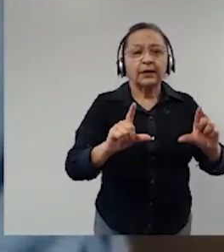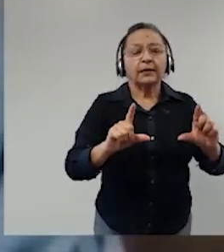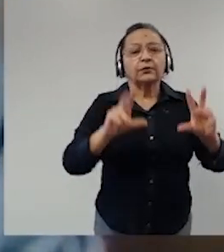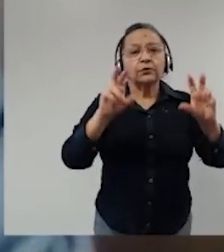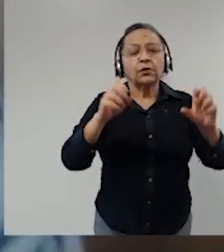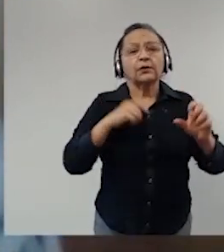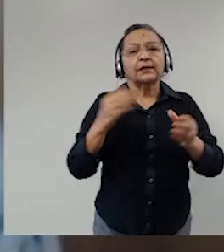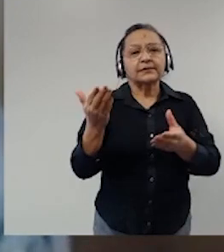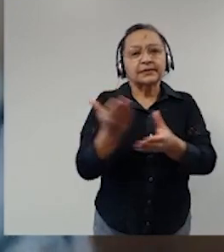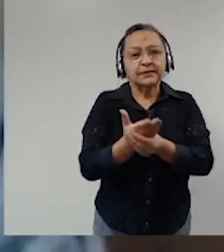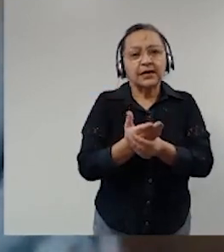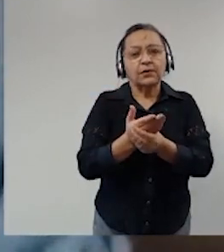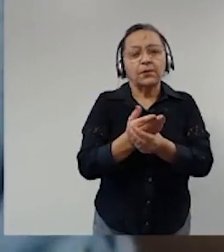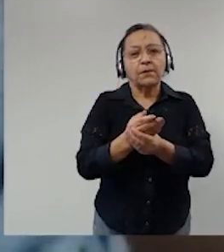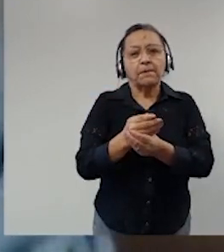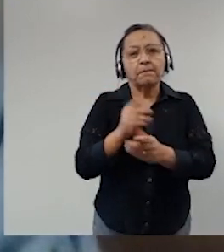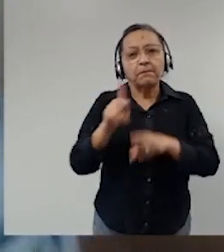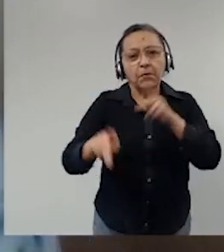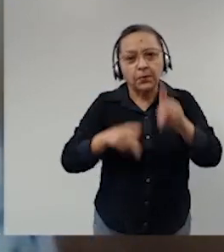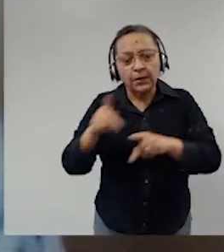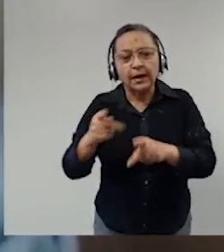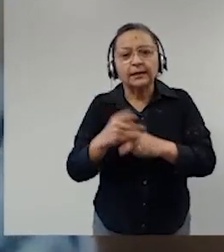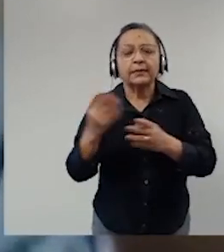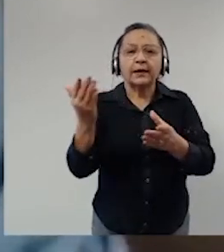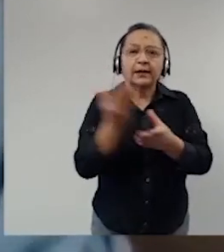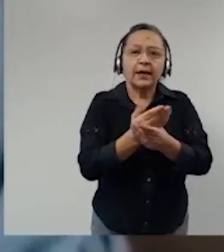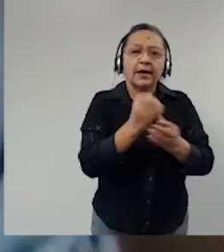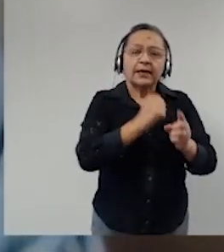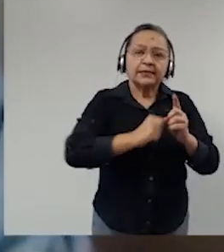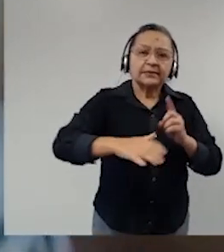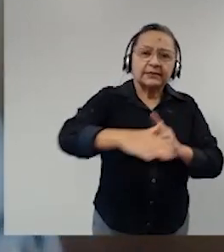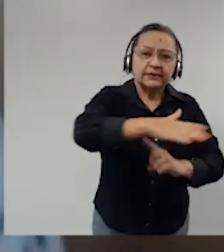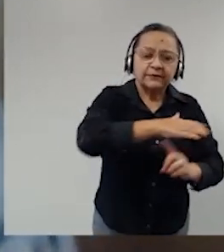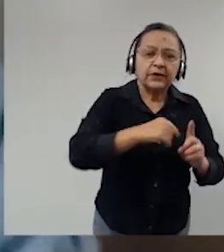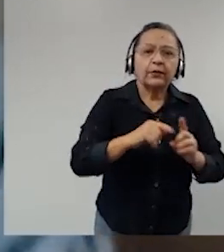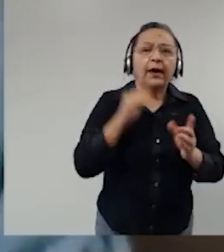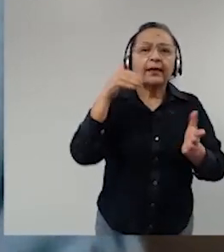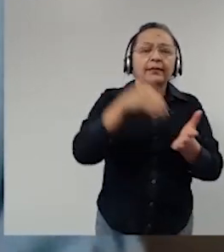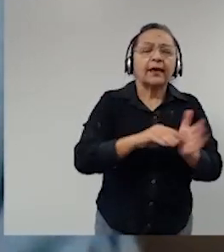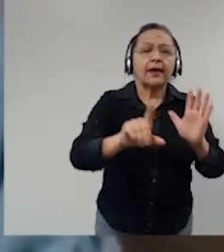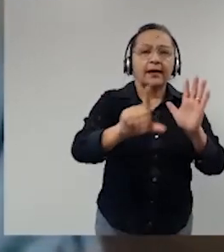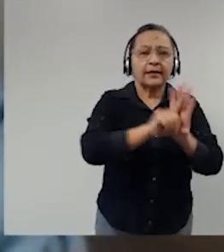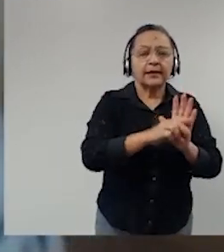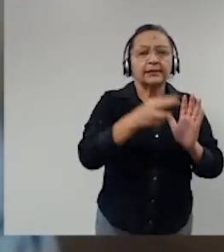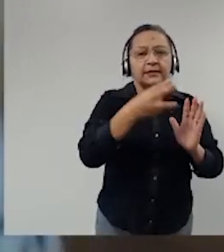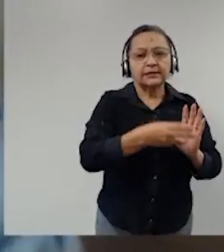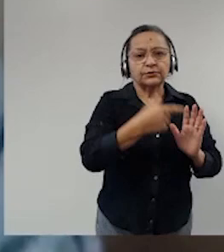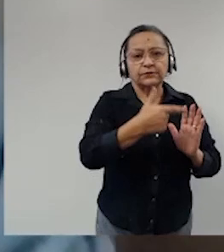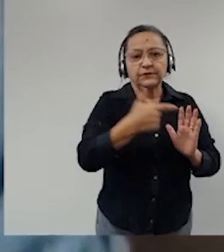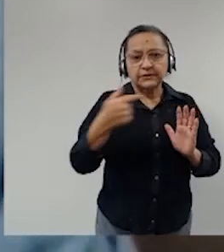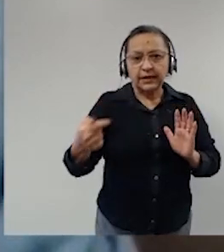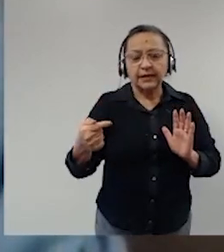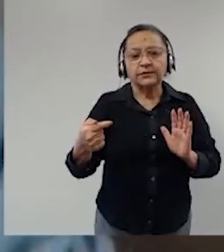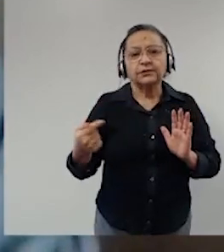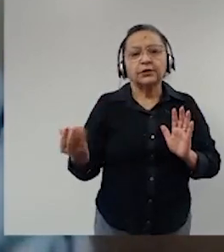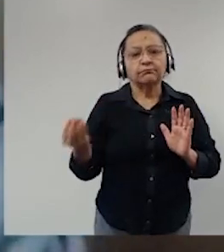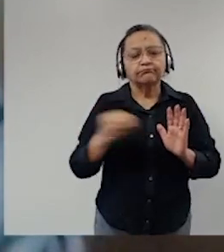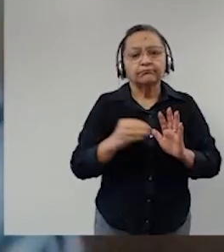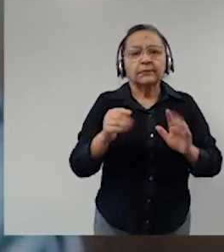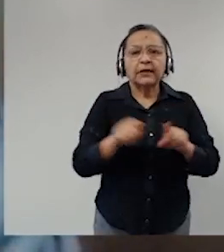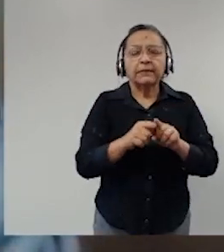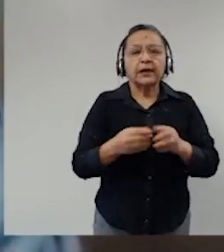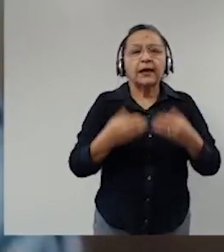civil pública, vindo até a lei 2.527, trazendo a notícia sobre